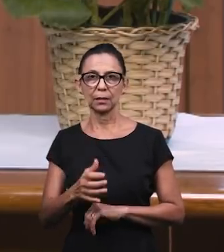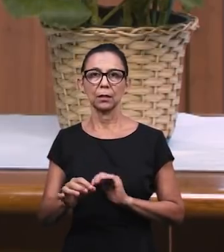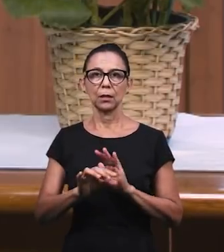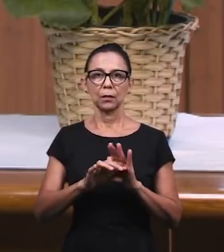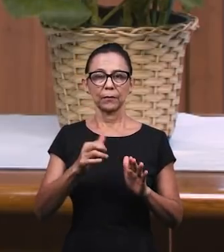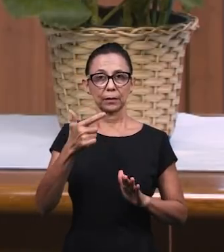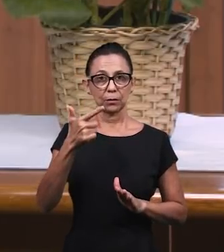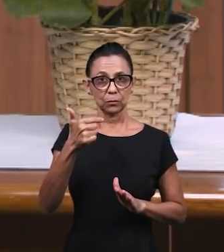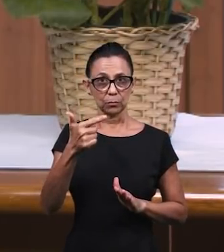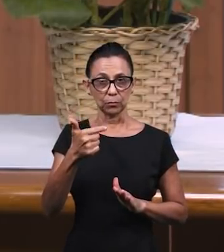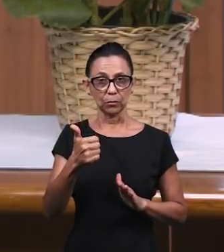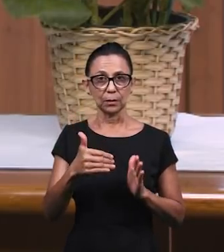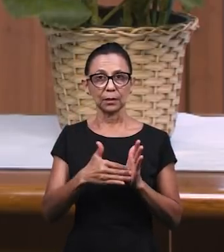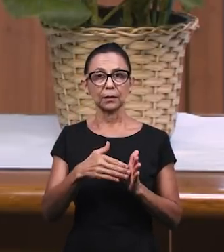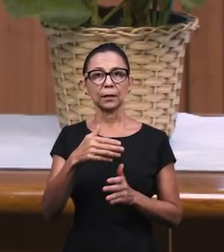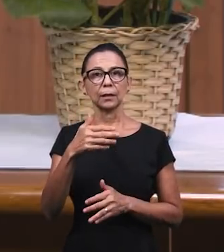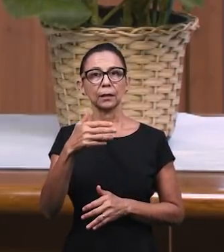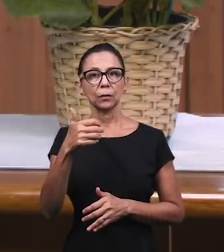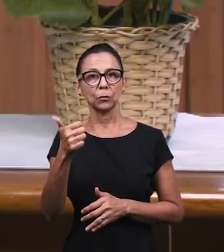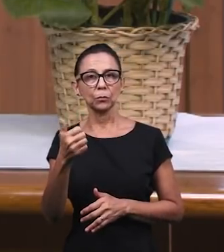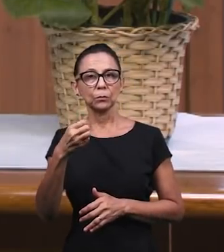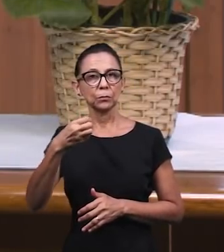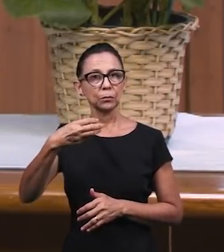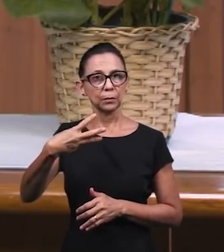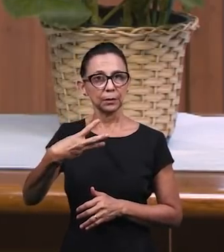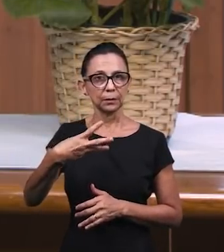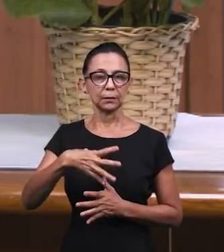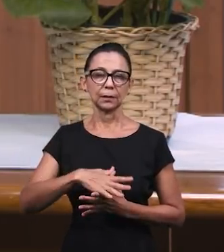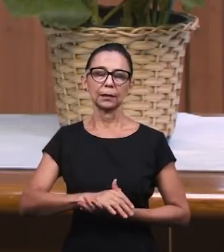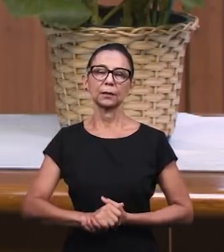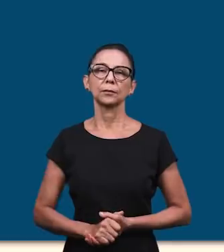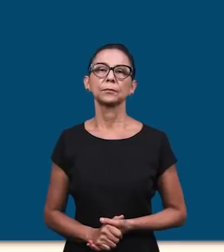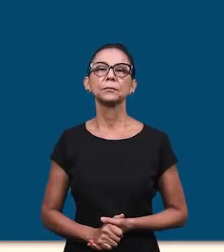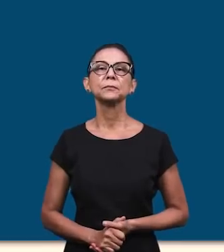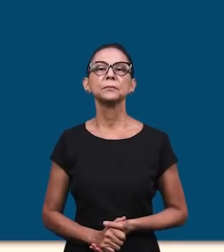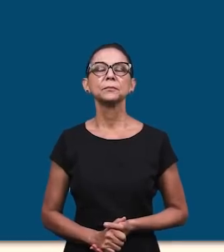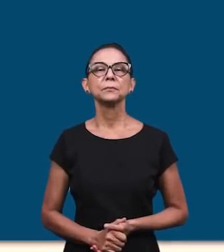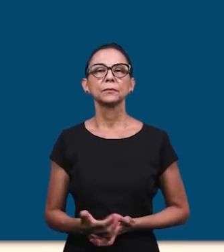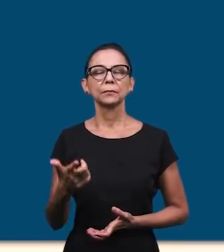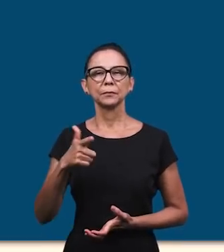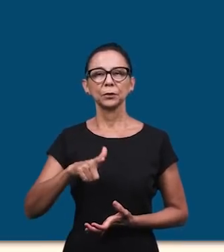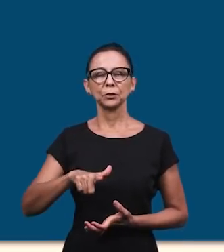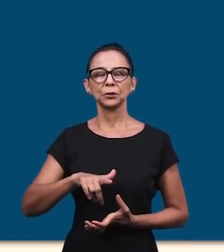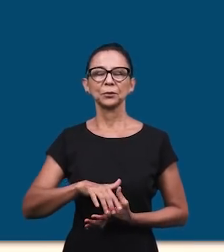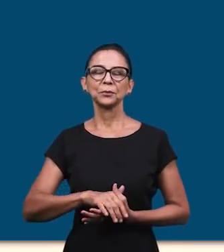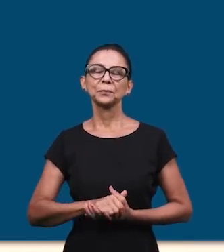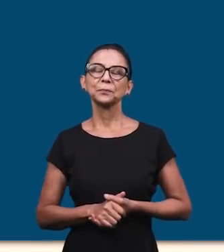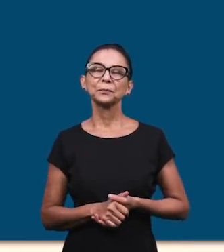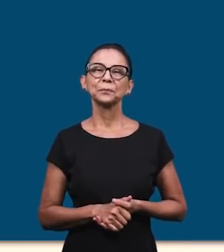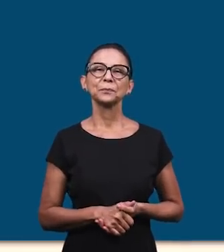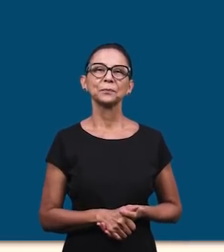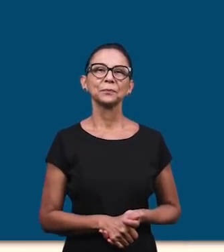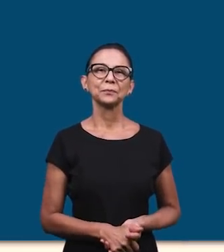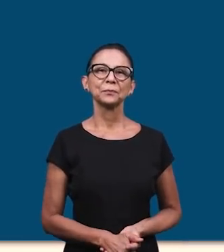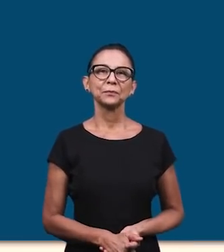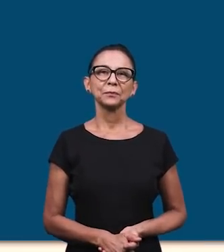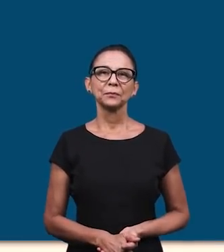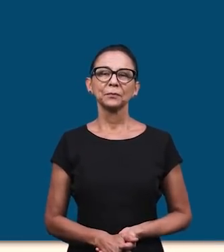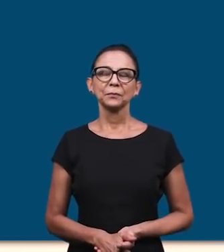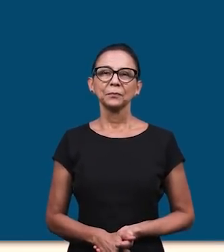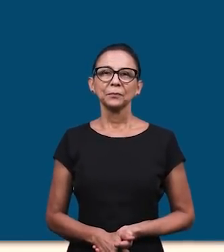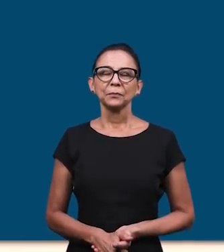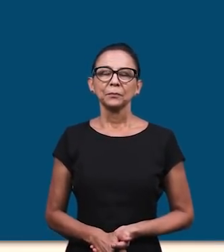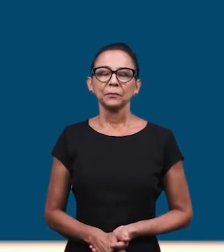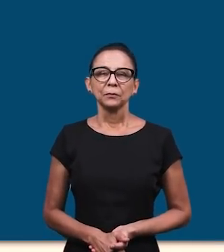12 e o verso de número 13. Salmos, o Salmo de número 116, verso 12